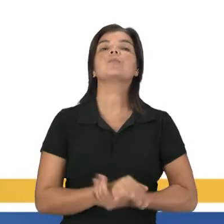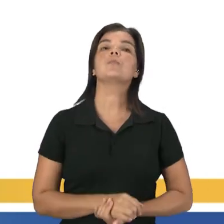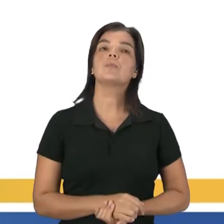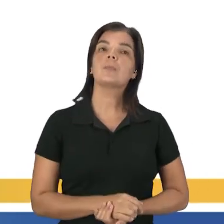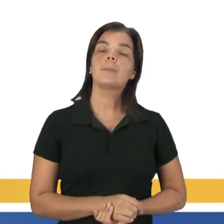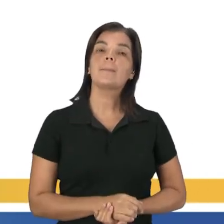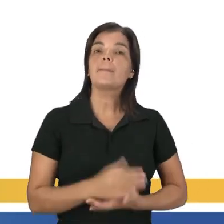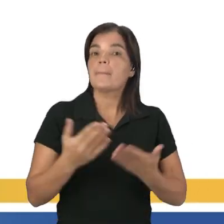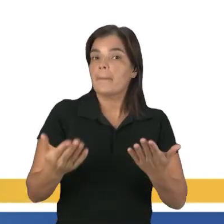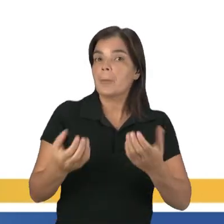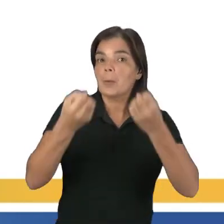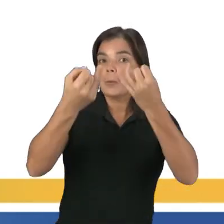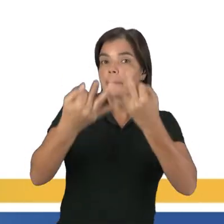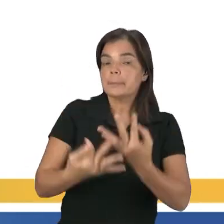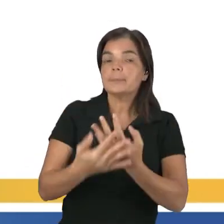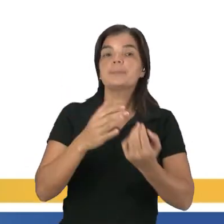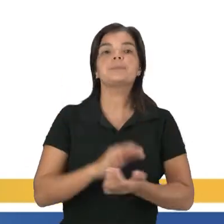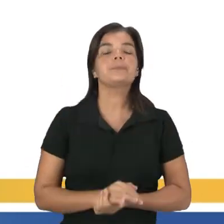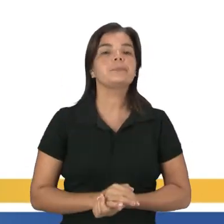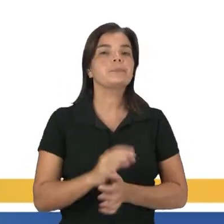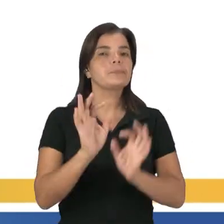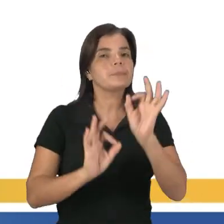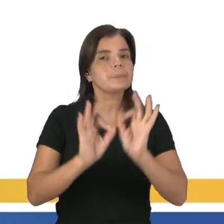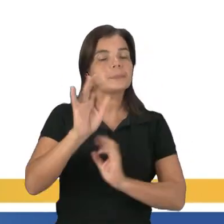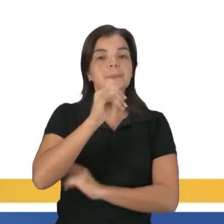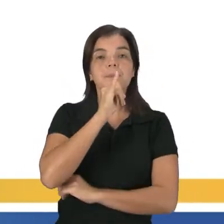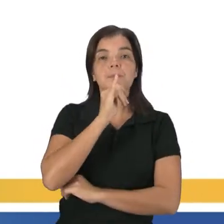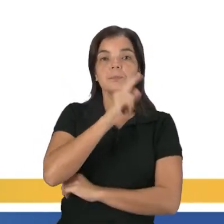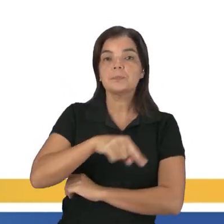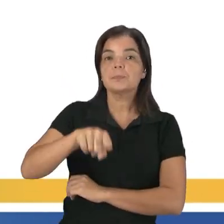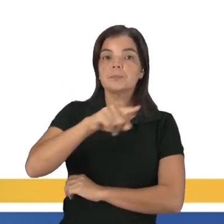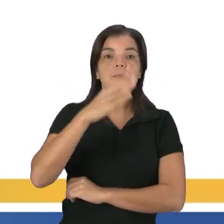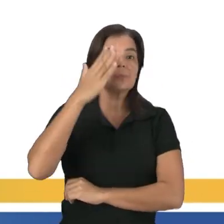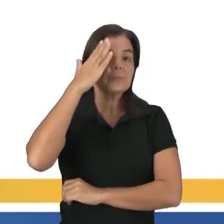tá bom? Então, como eu falei, vamos fazer aqui um exemplo